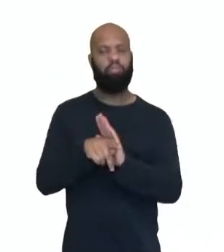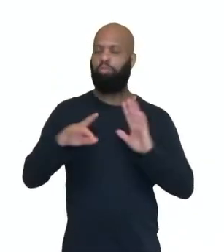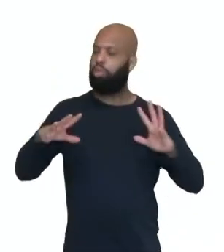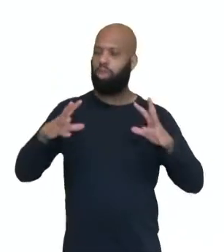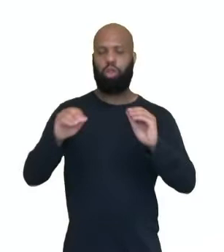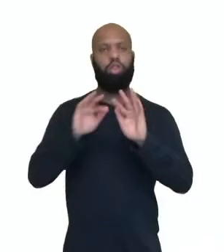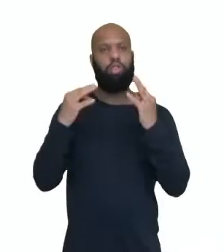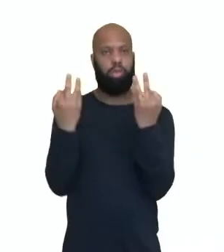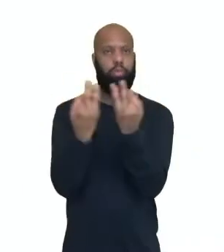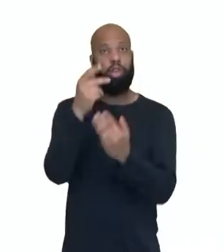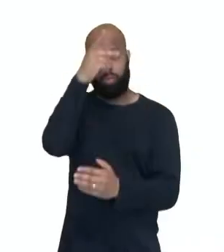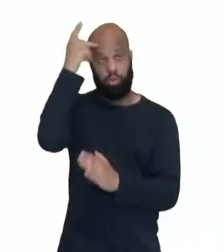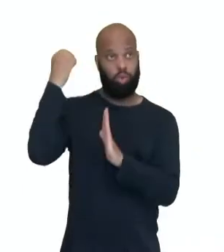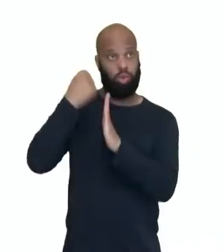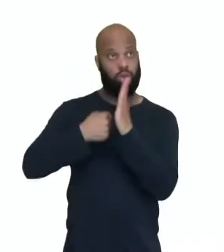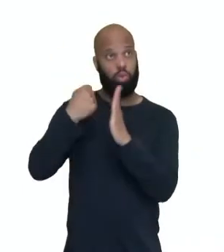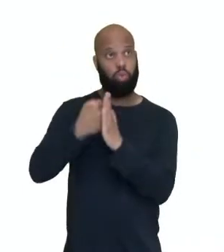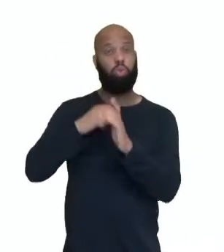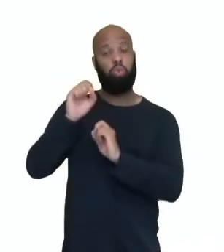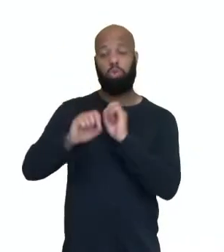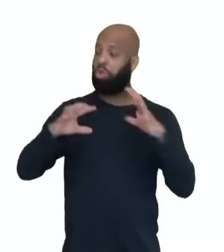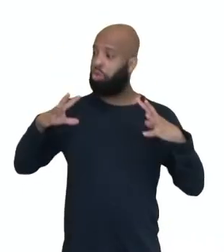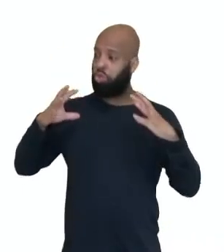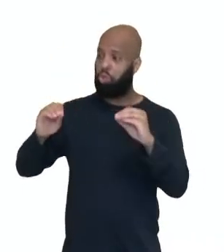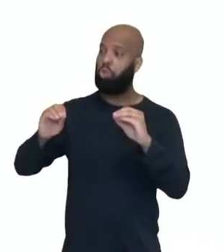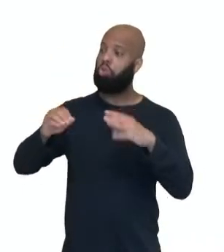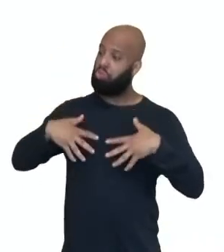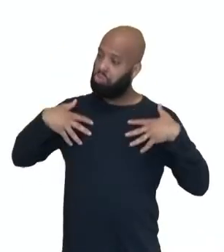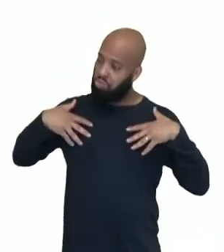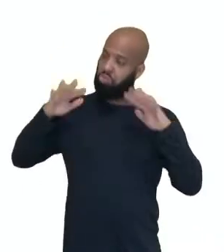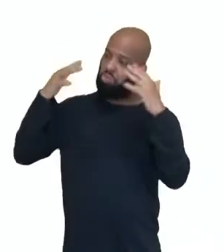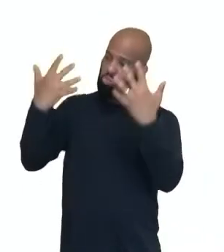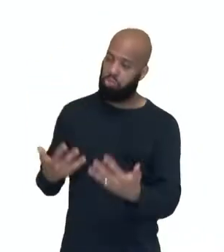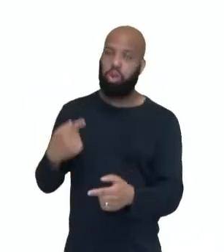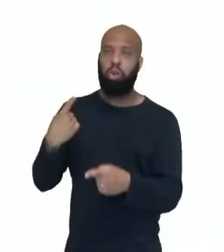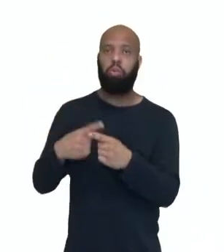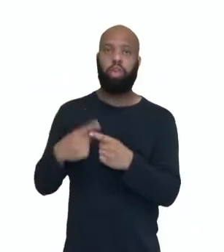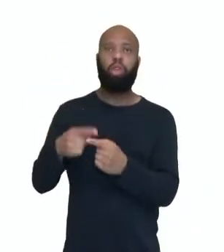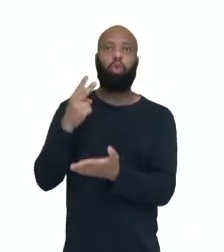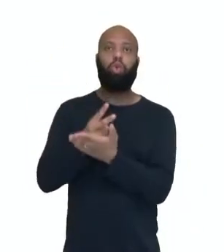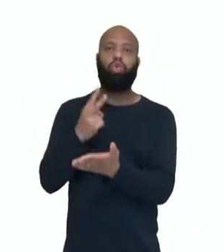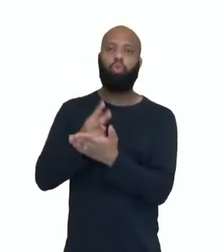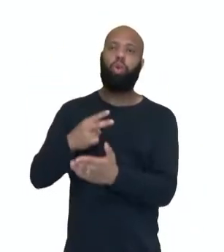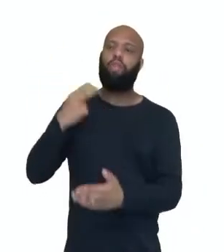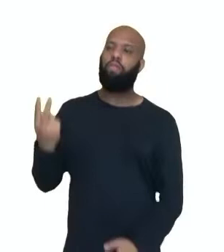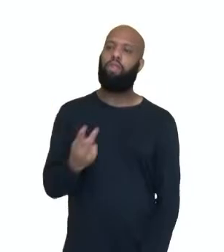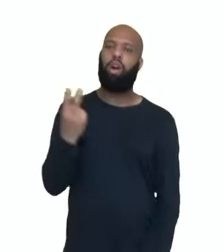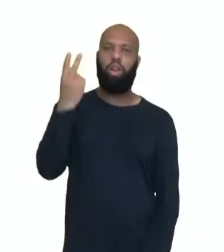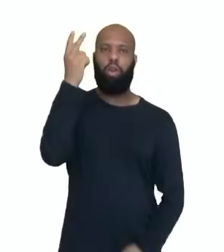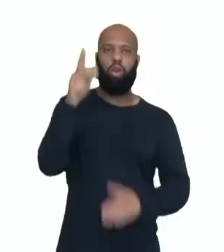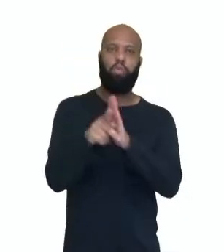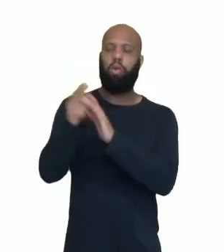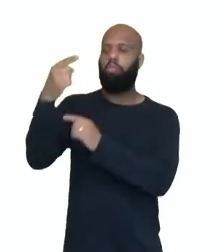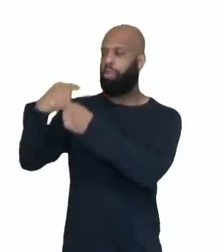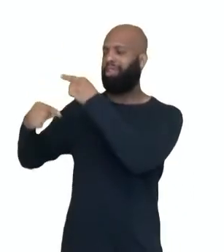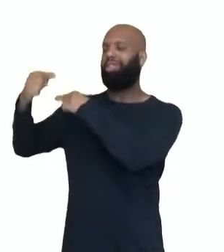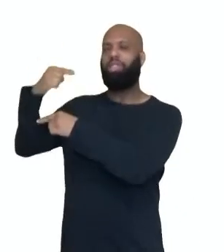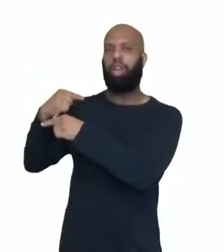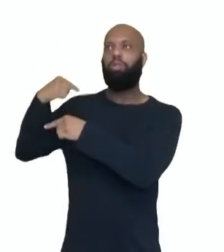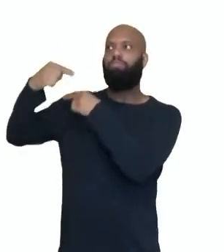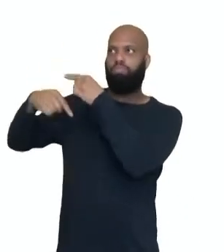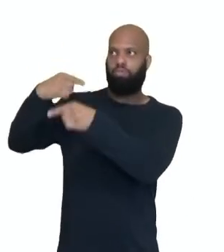é considerado um ídolo por preservar os valores de seus ancestrais. Então, nós vemos